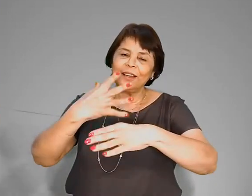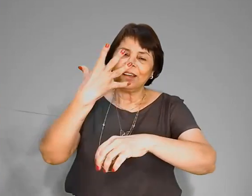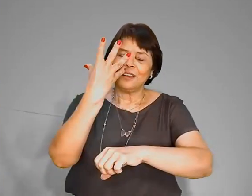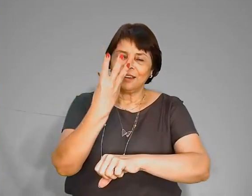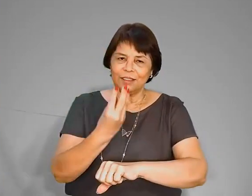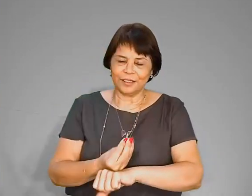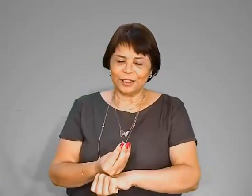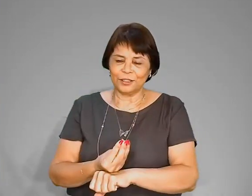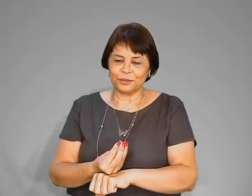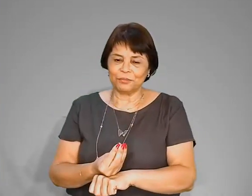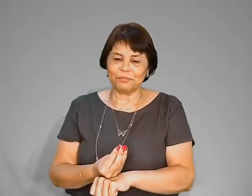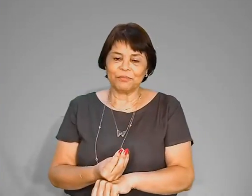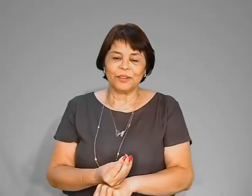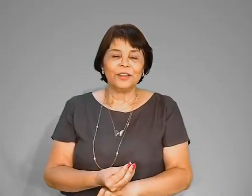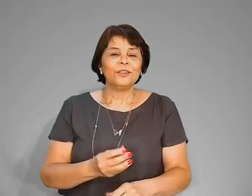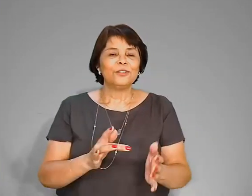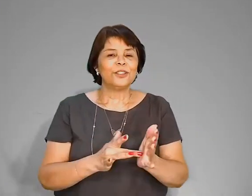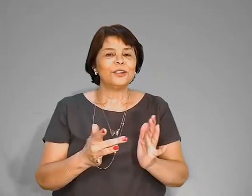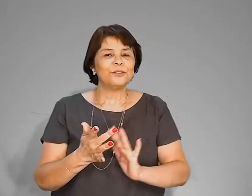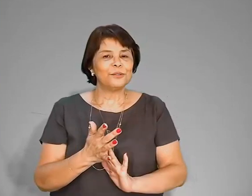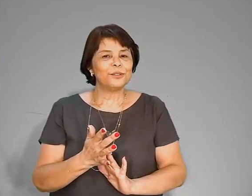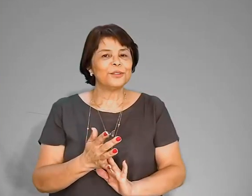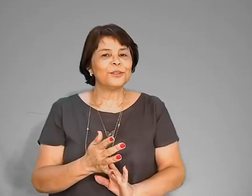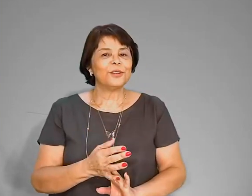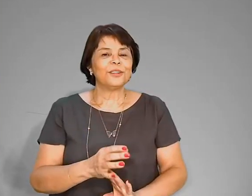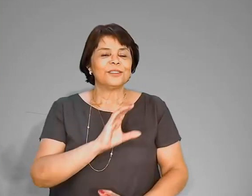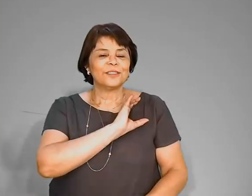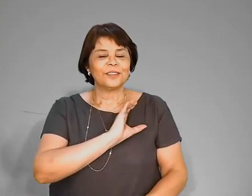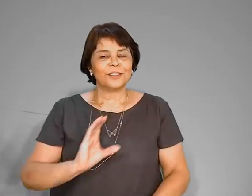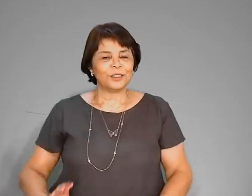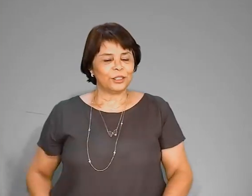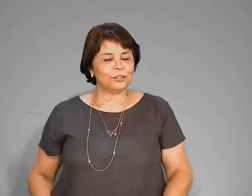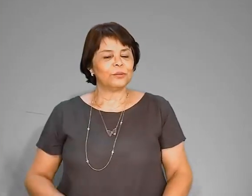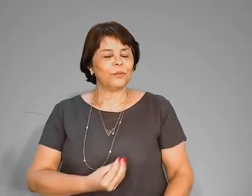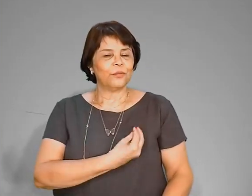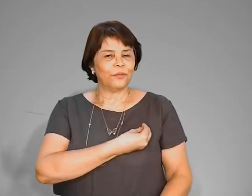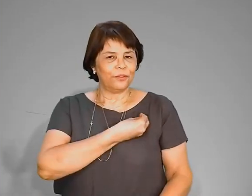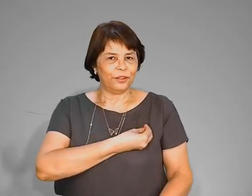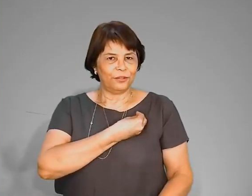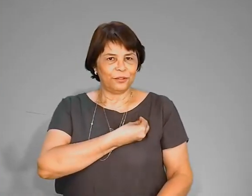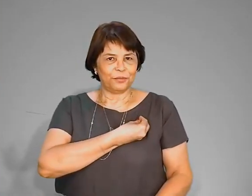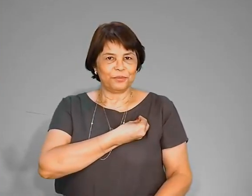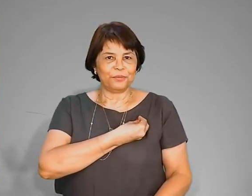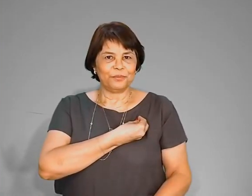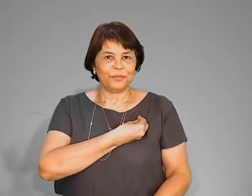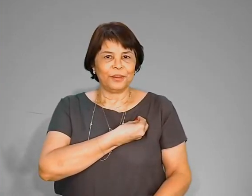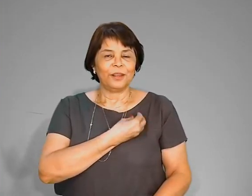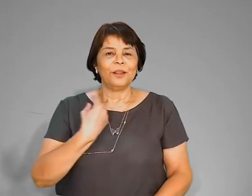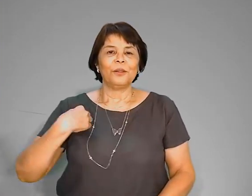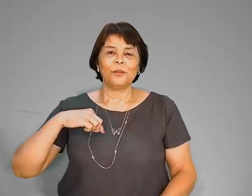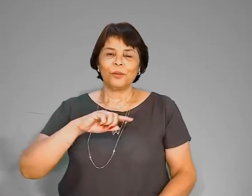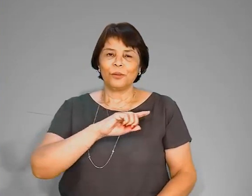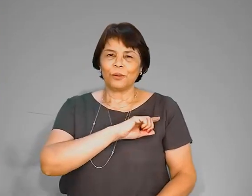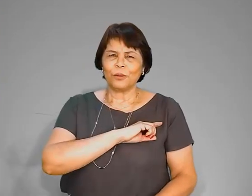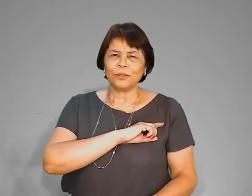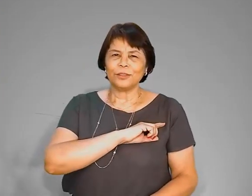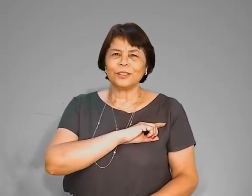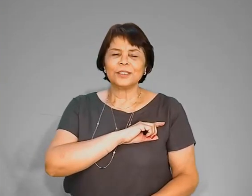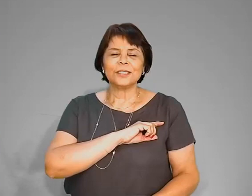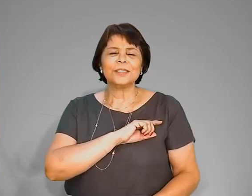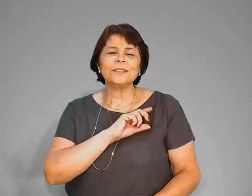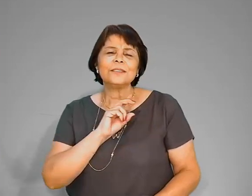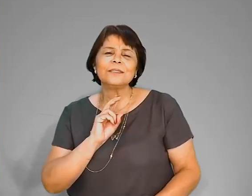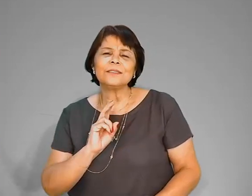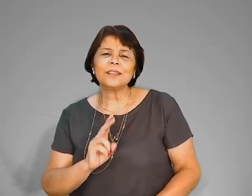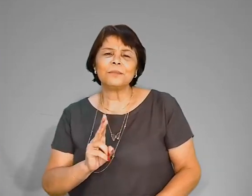É sobre esse fundamento que Pedro mesmo diz na sua primeira carta, capítulo 2. Nós somos pedras vivas, ele, Cristo, é a